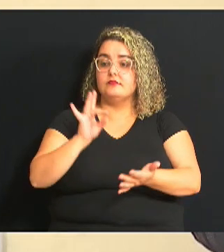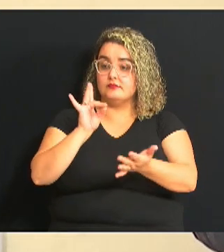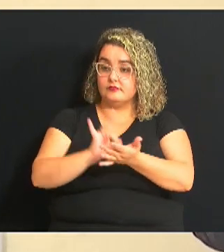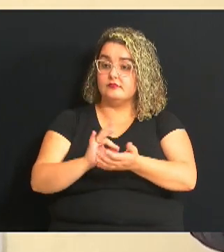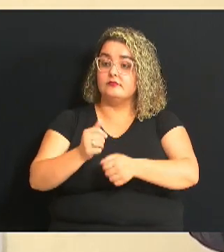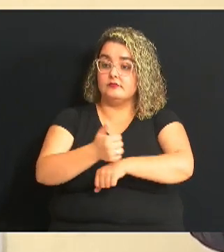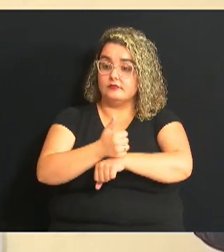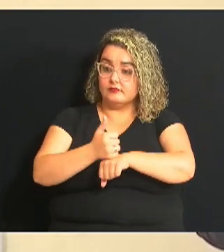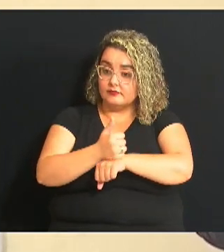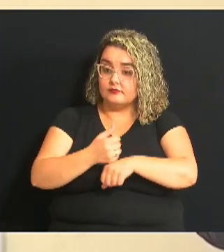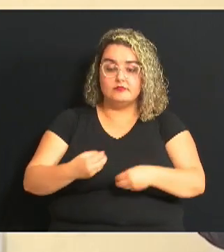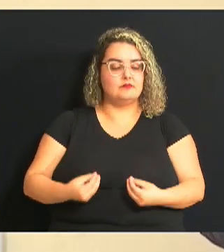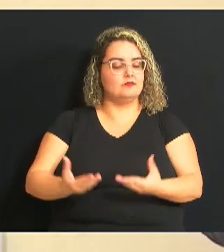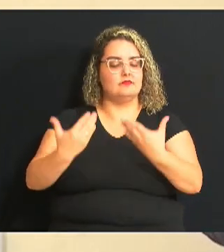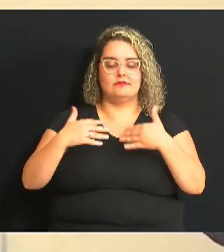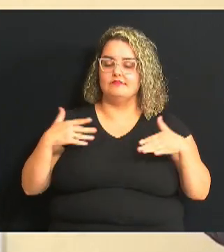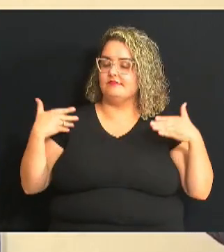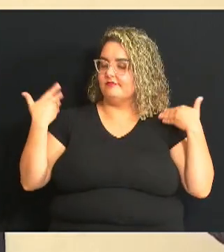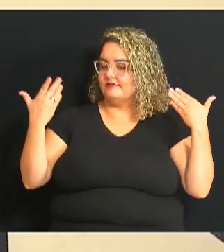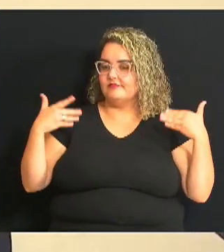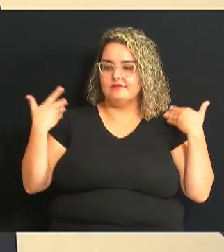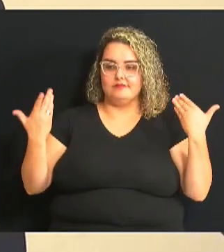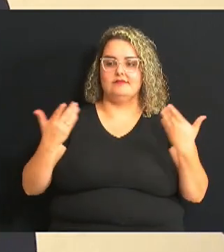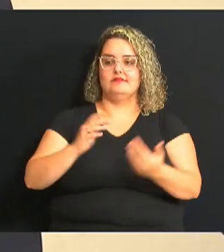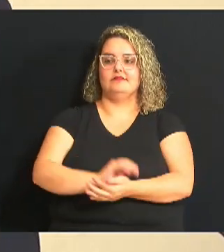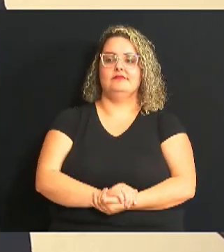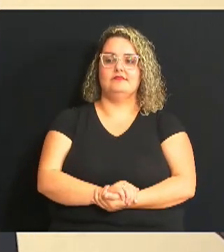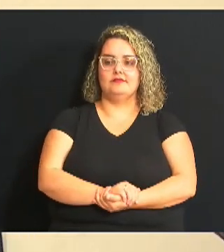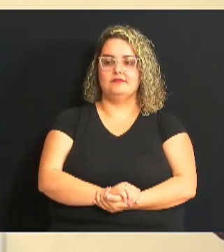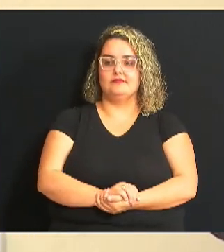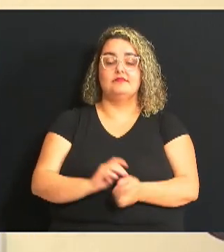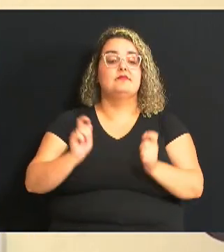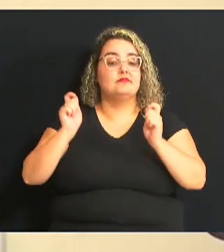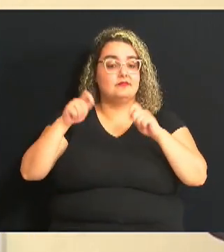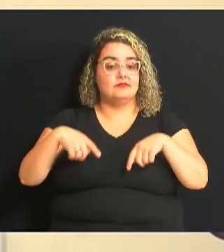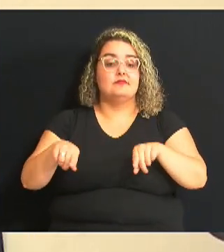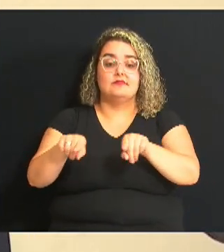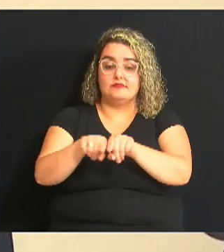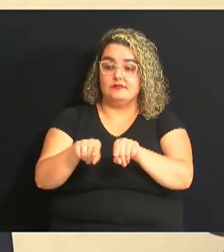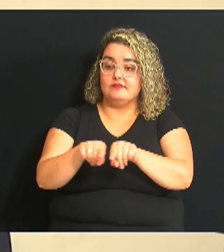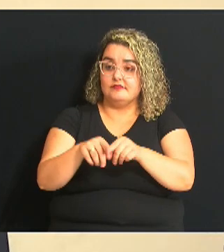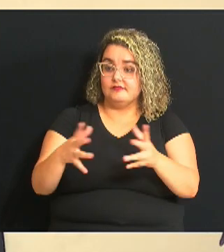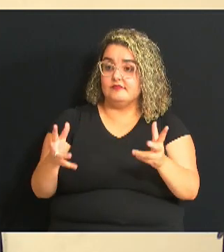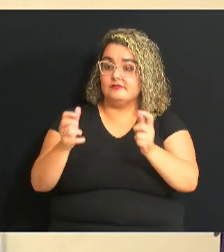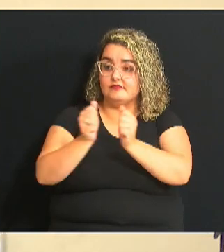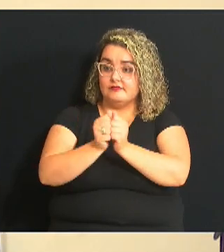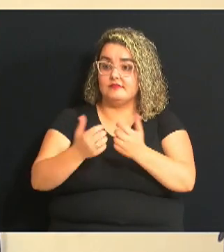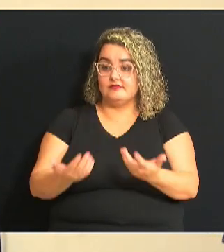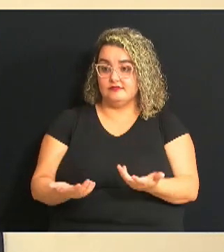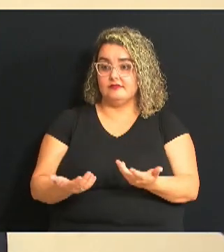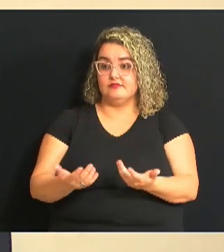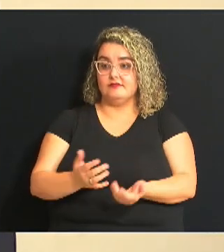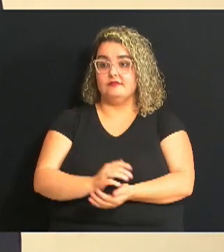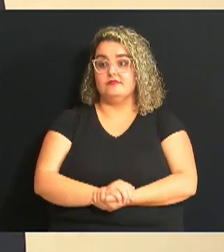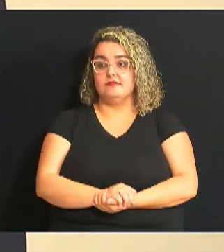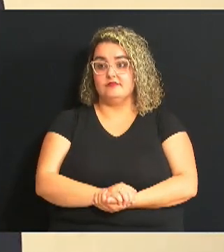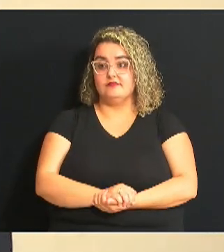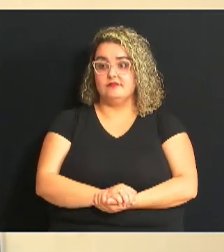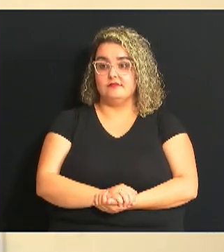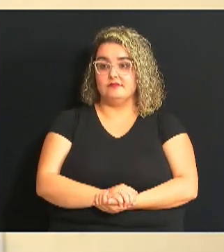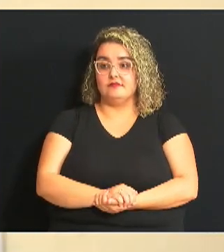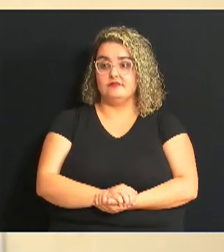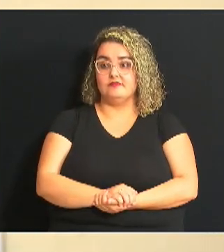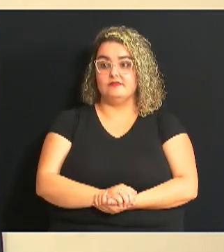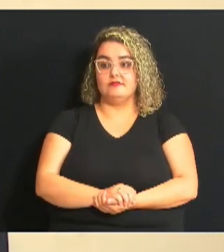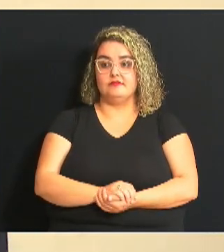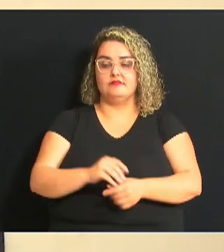só me trouxe alegria, a possibilidade também de, junto com a parte de consultório,